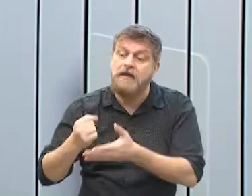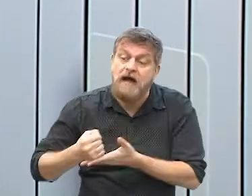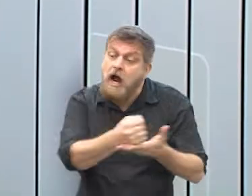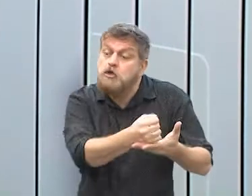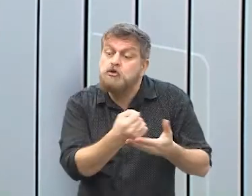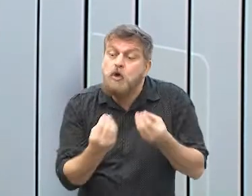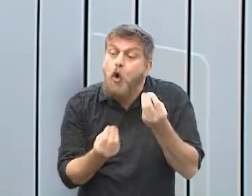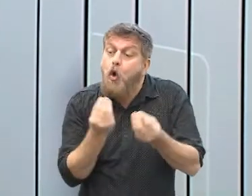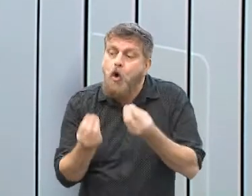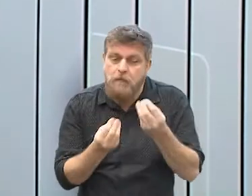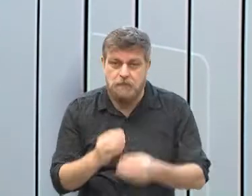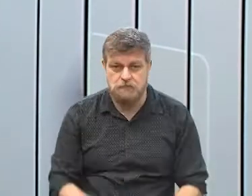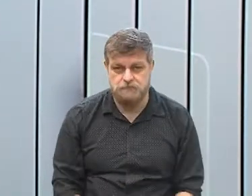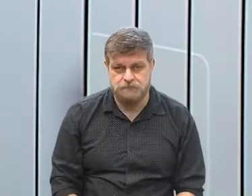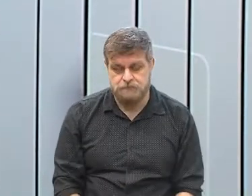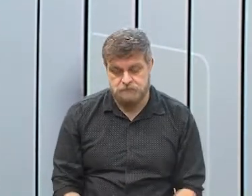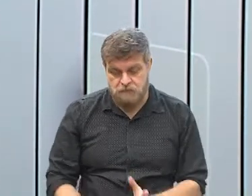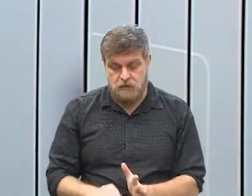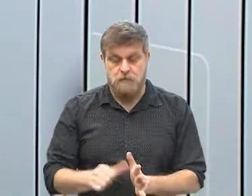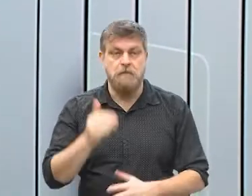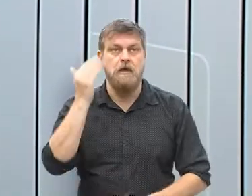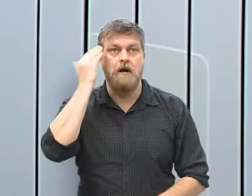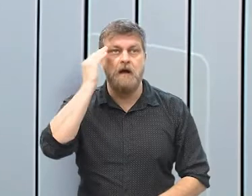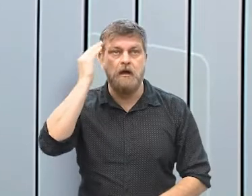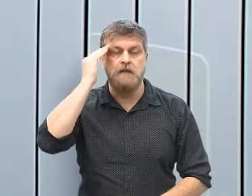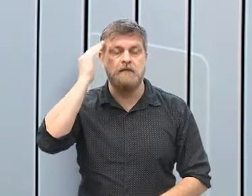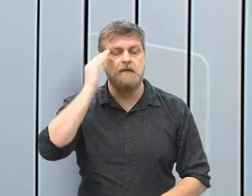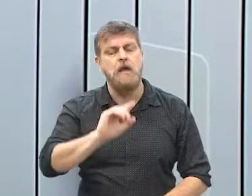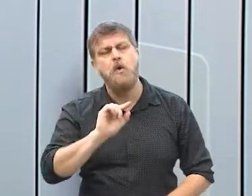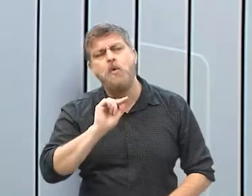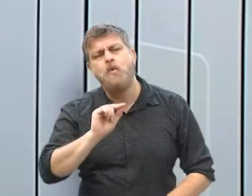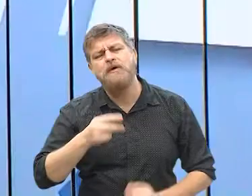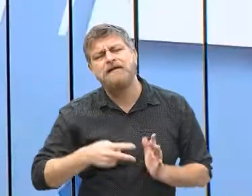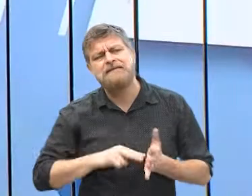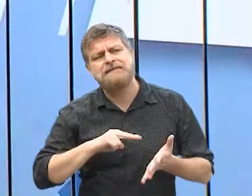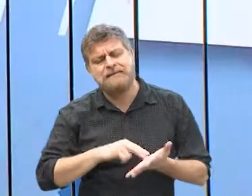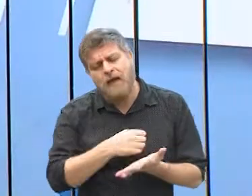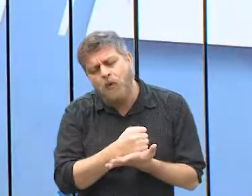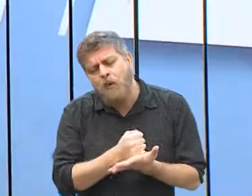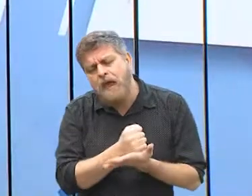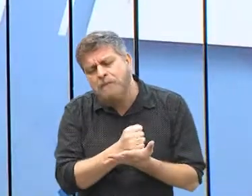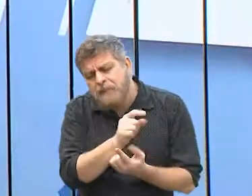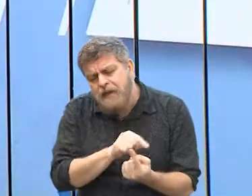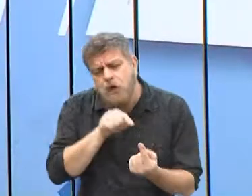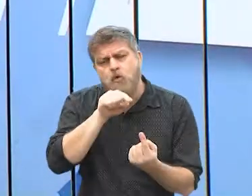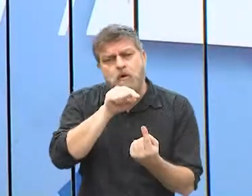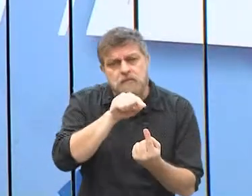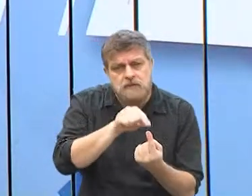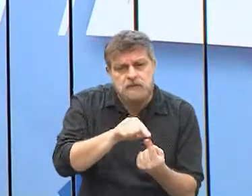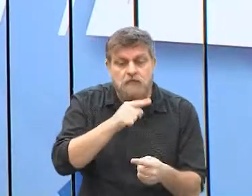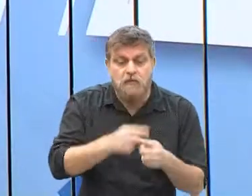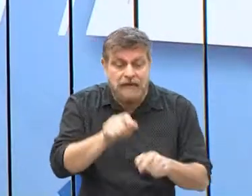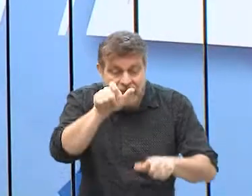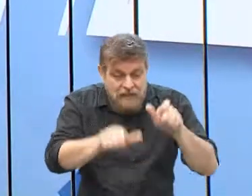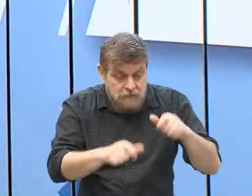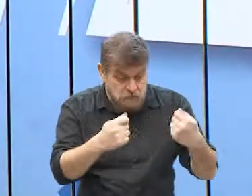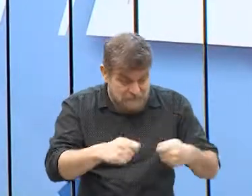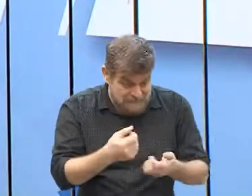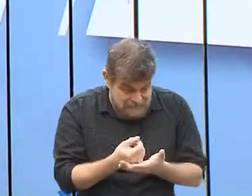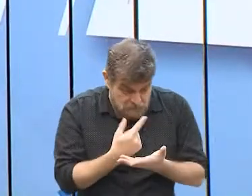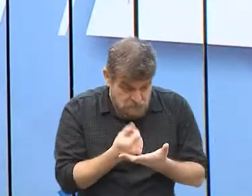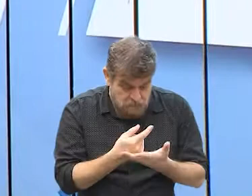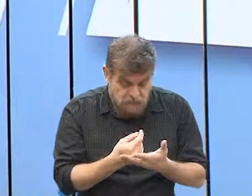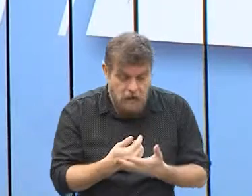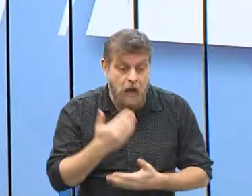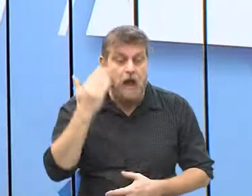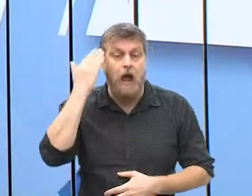essas pessoas? Primeiro, entender e compreender o que é o medicamento, a quem se destina e o que significa,